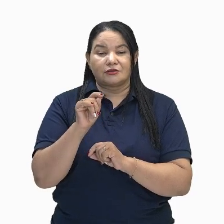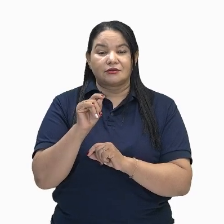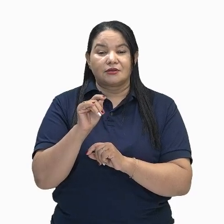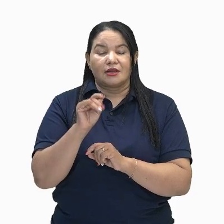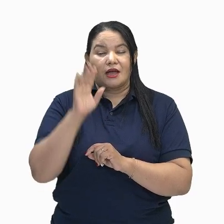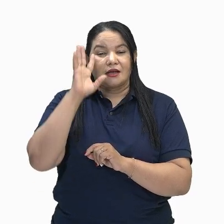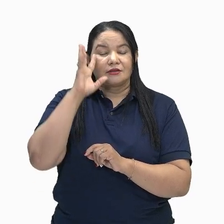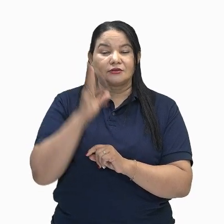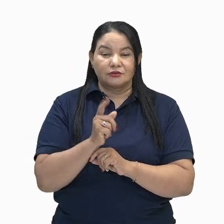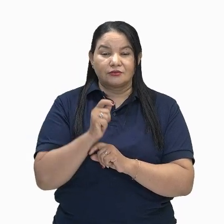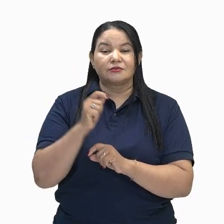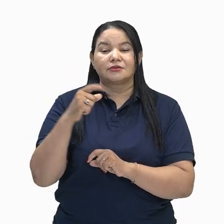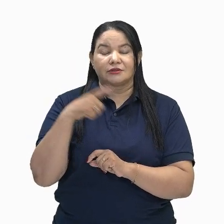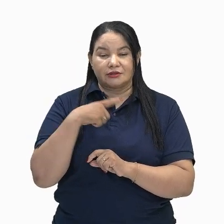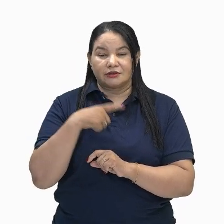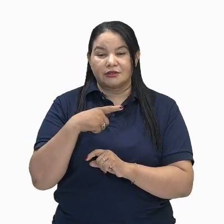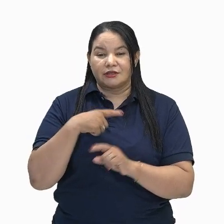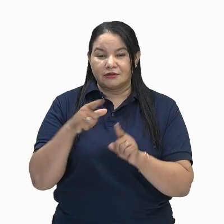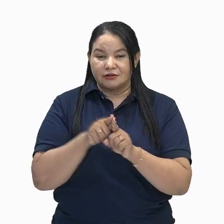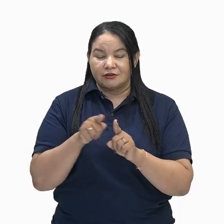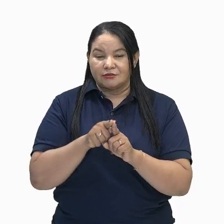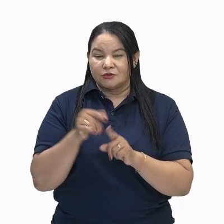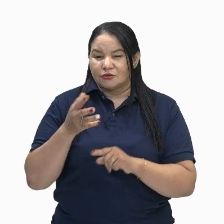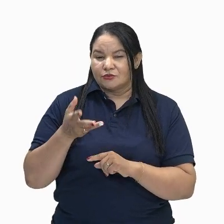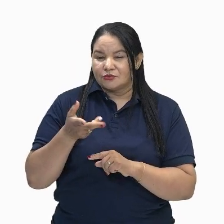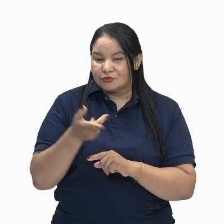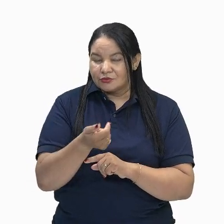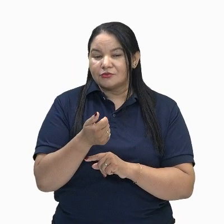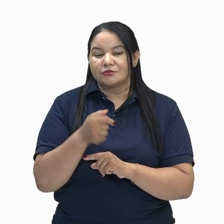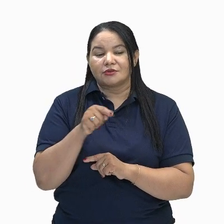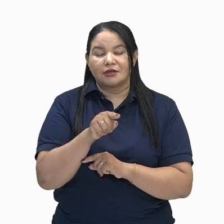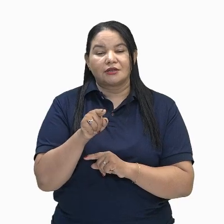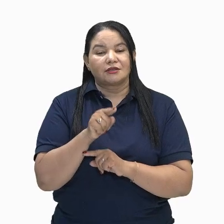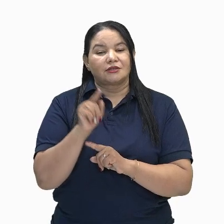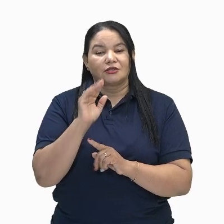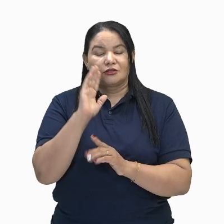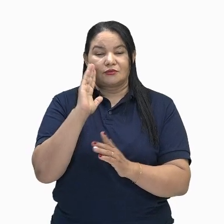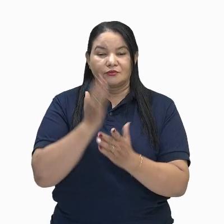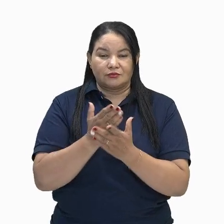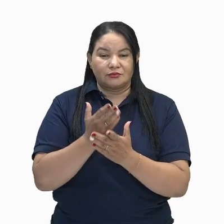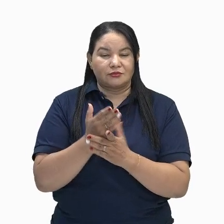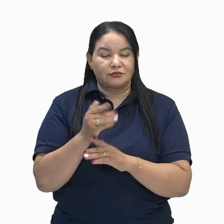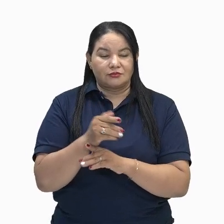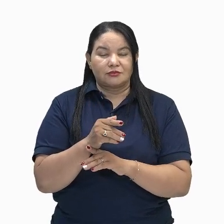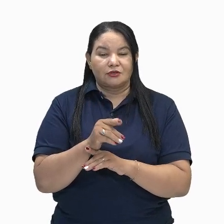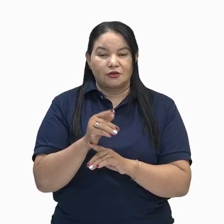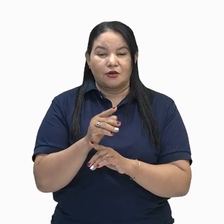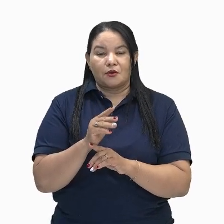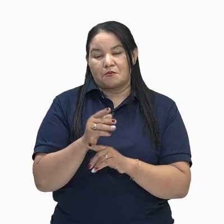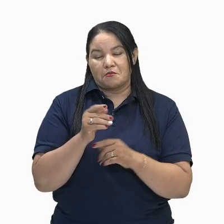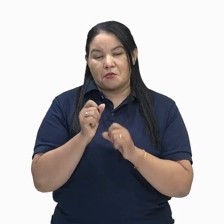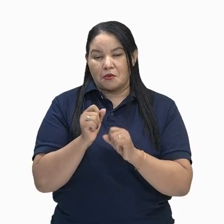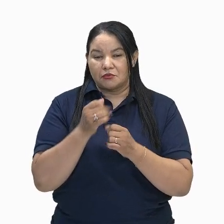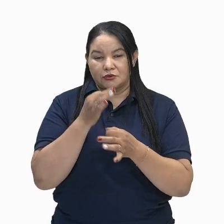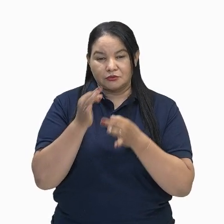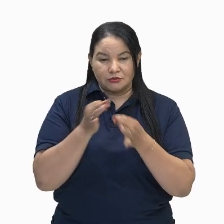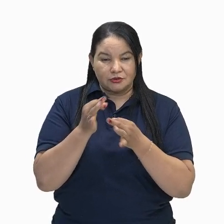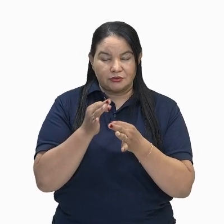tentar convencer o leitor sobre um determinado ponto de vista. Então, esses são os dois pontos